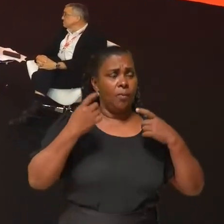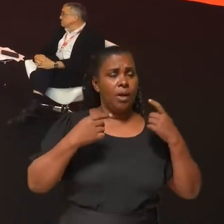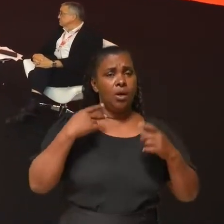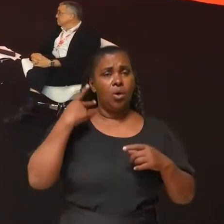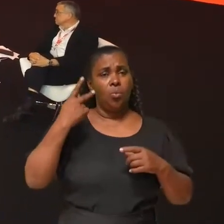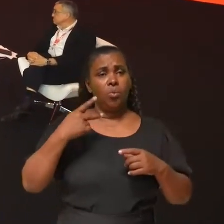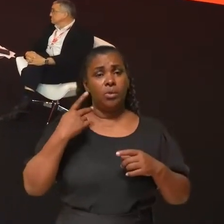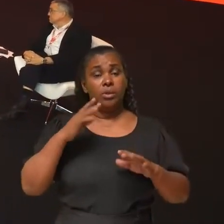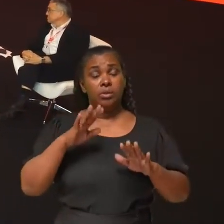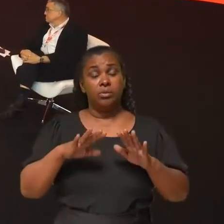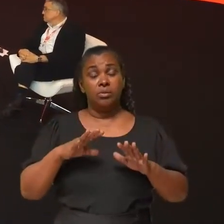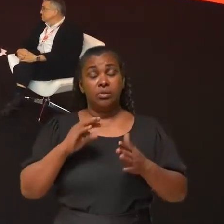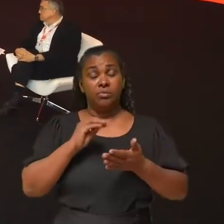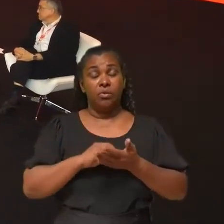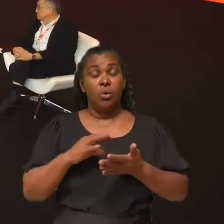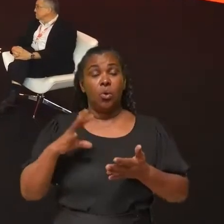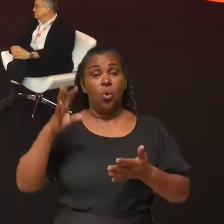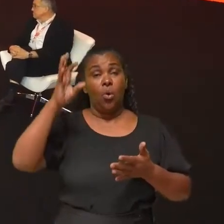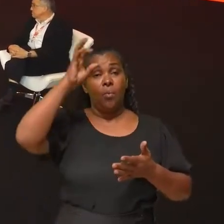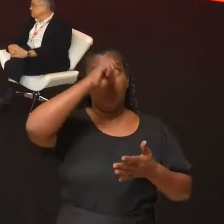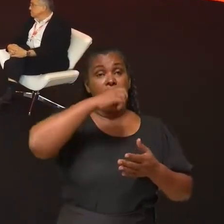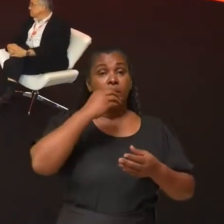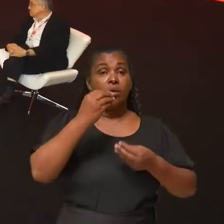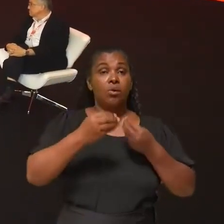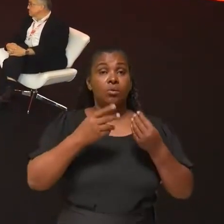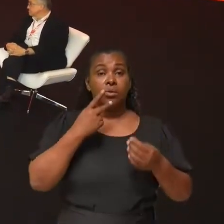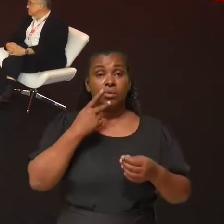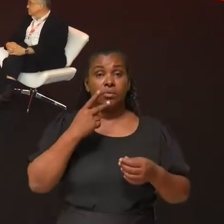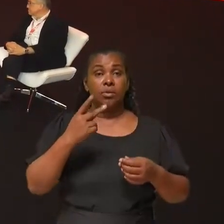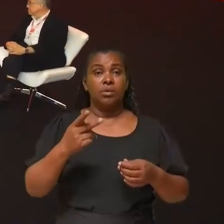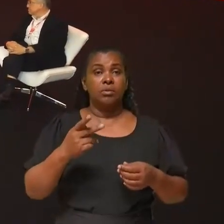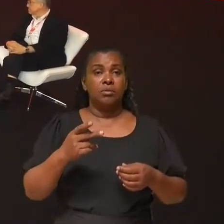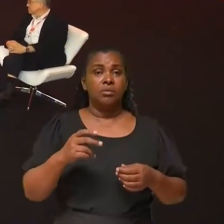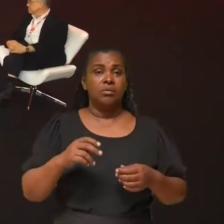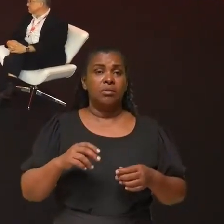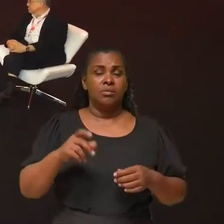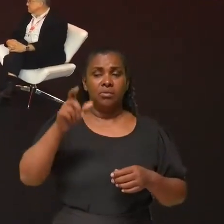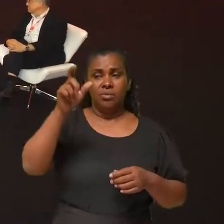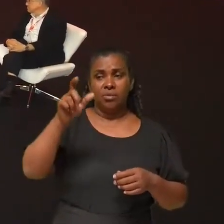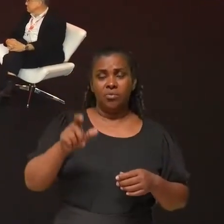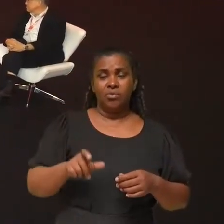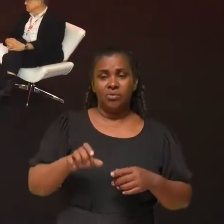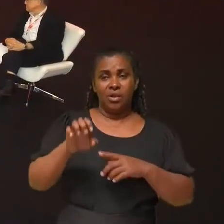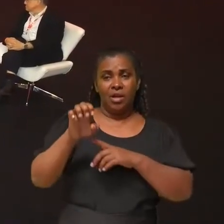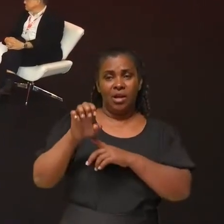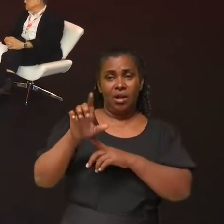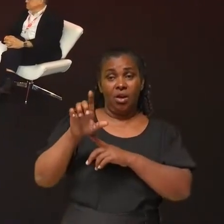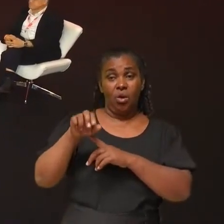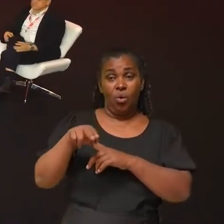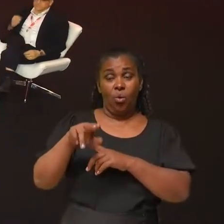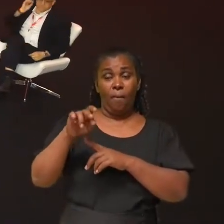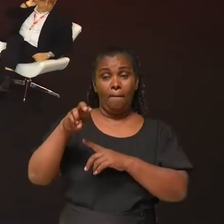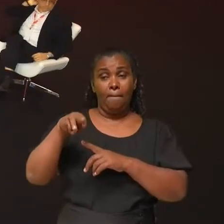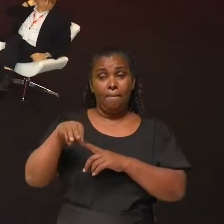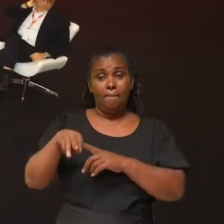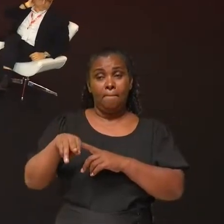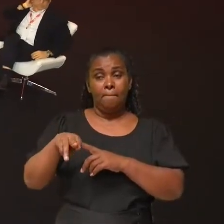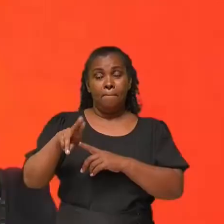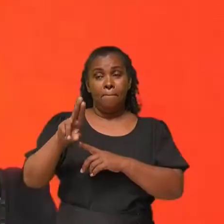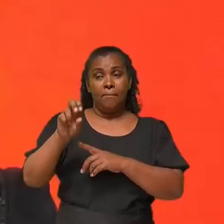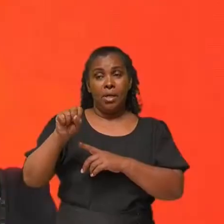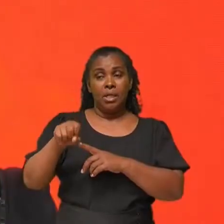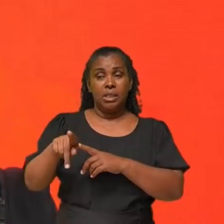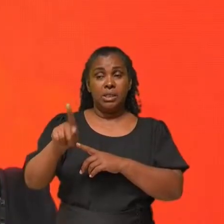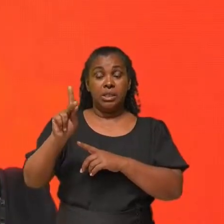vemos uma figura como Elon Musk, que vai para o fronte político e faz uma disputa, né, sobre o papel,